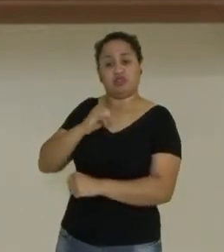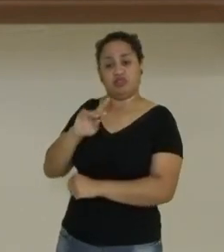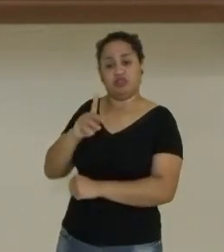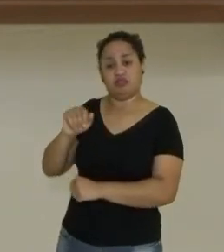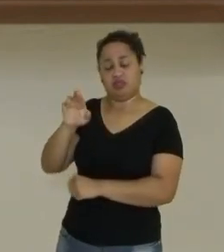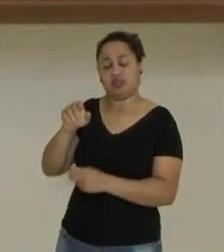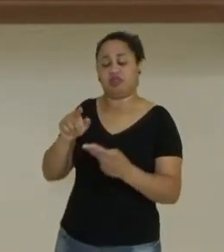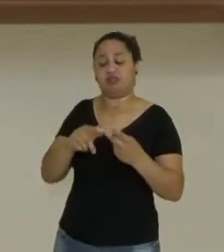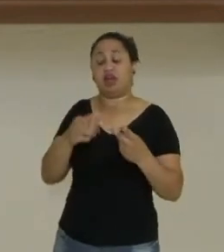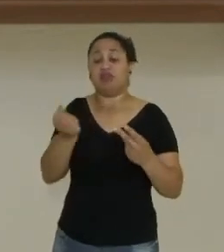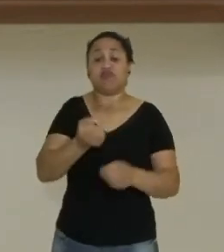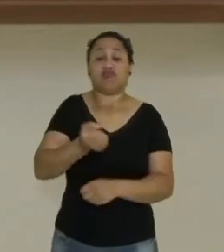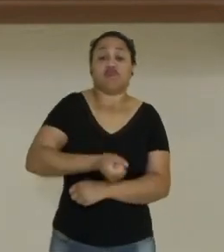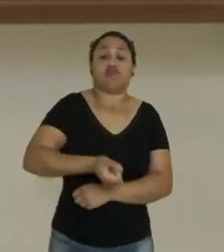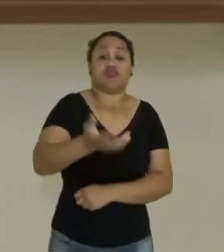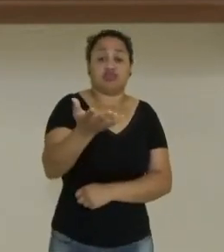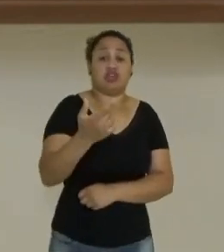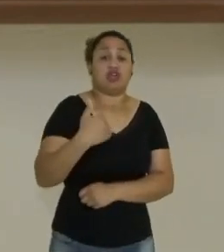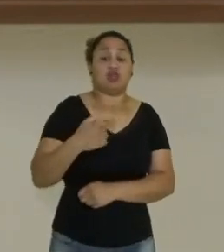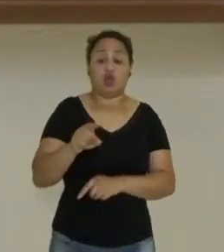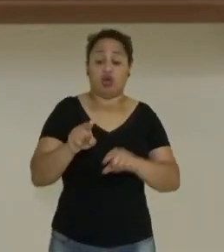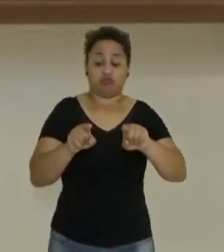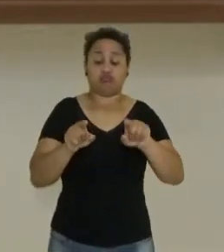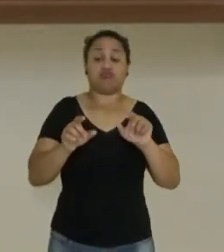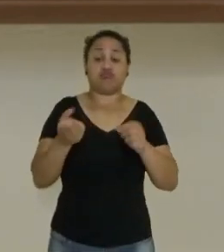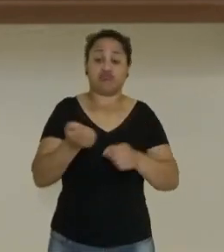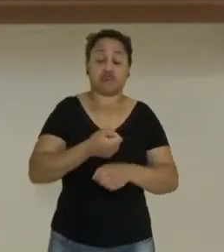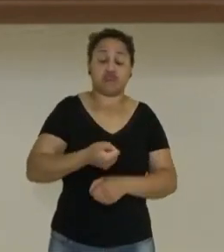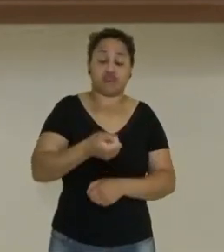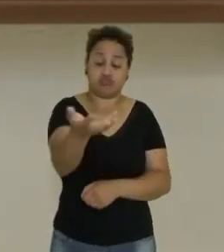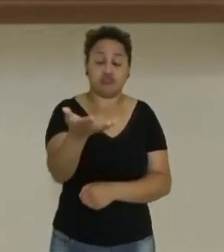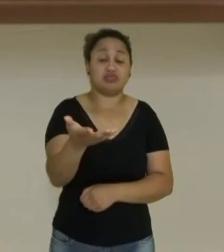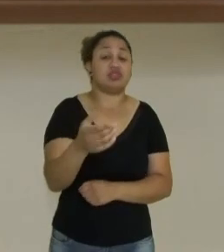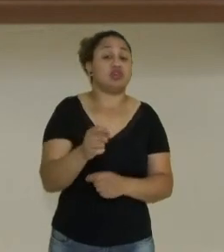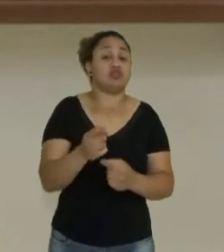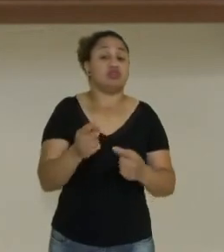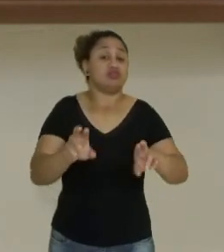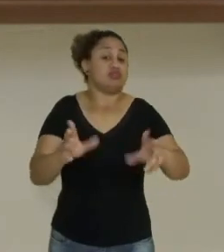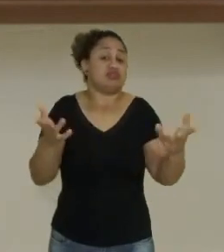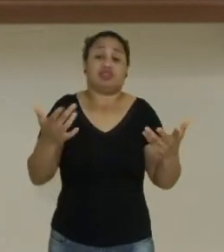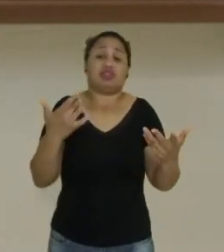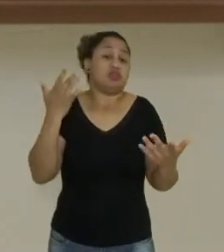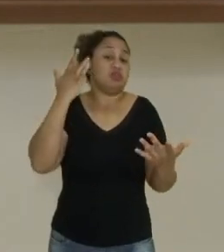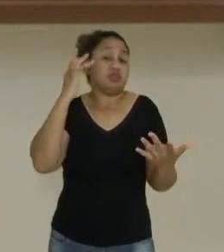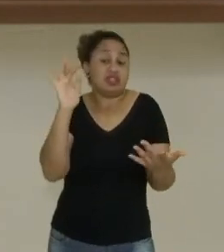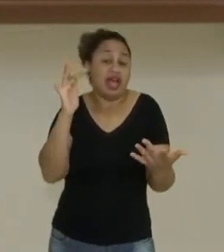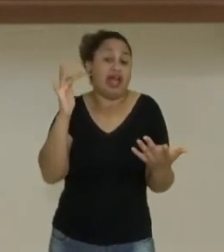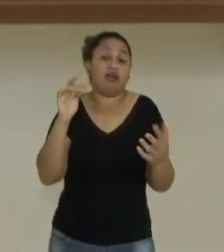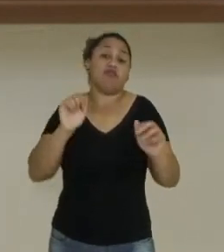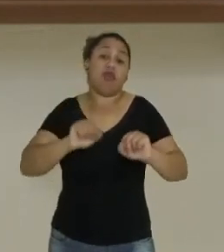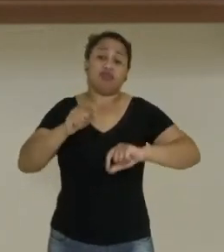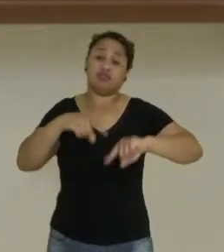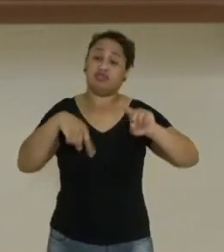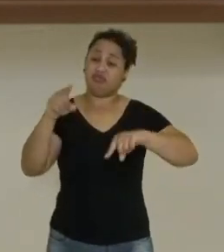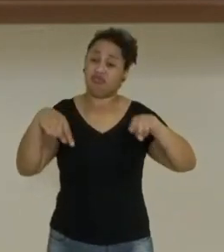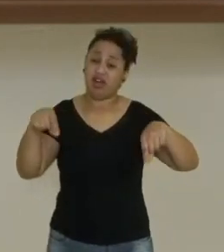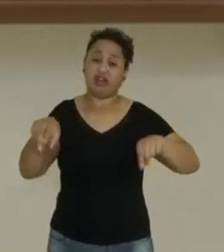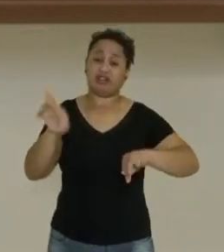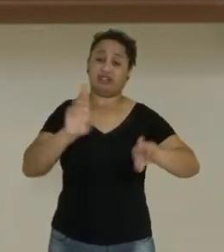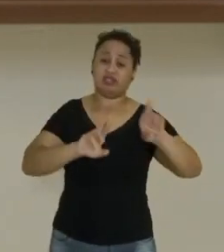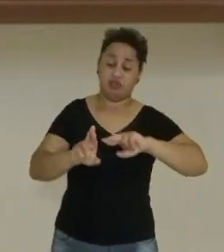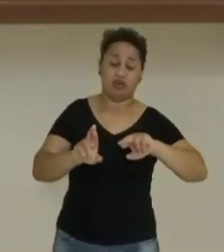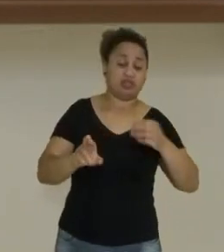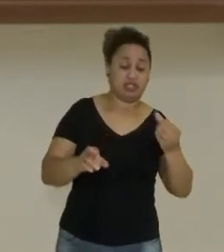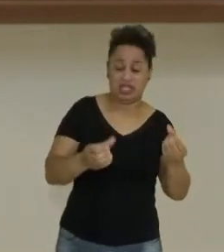dos dados, eu tive dois dados simultâneos jogados, então não tenho como saber se vai sair 6